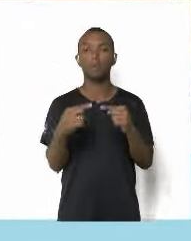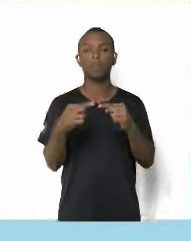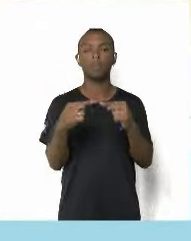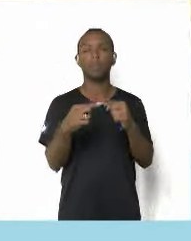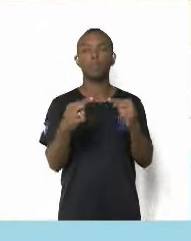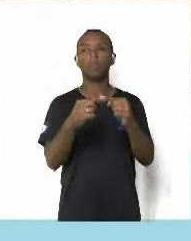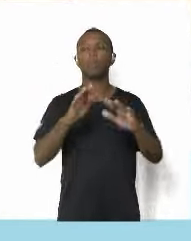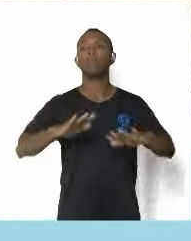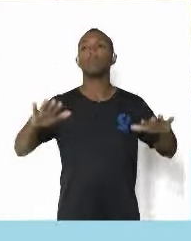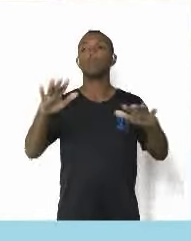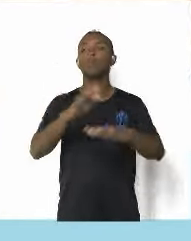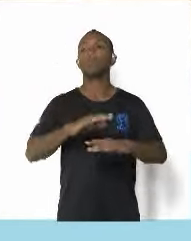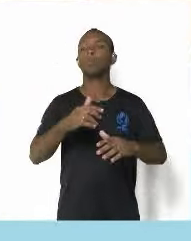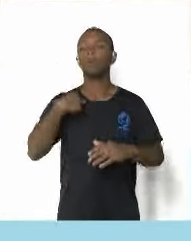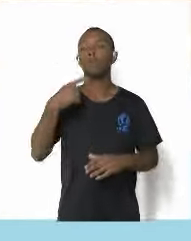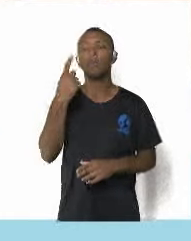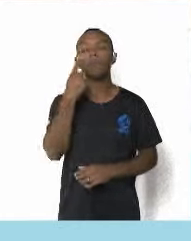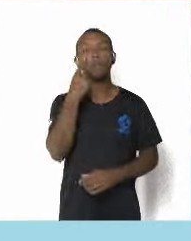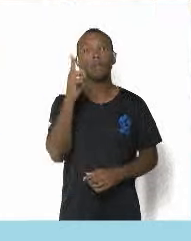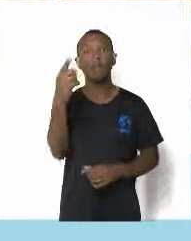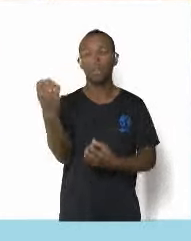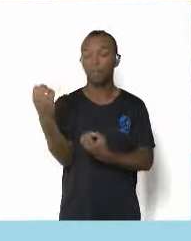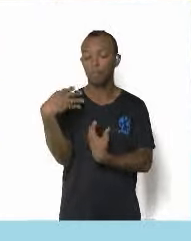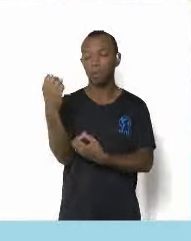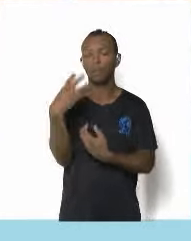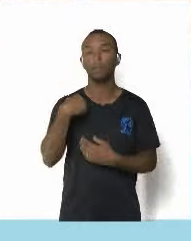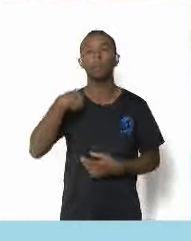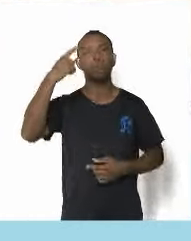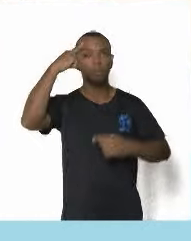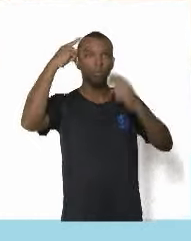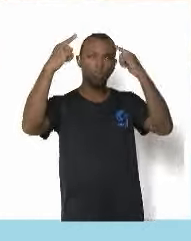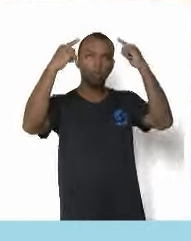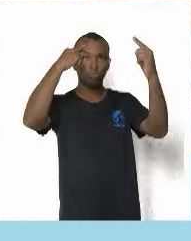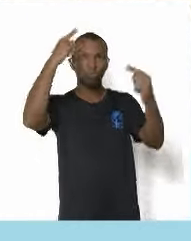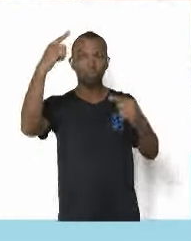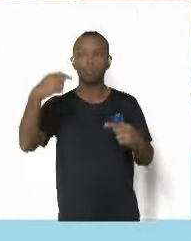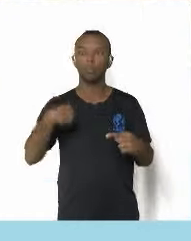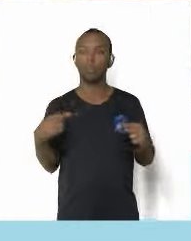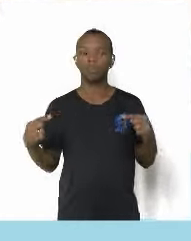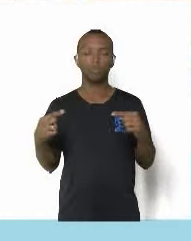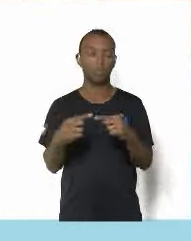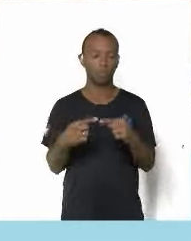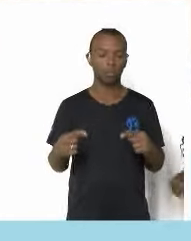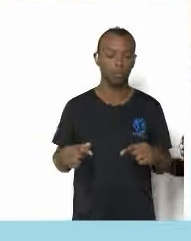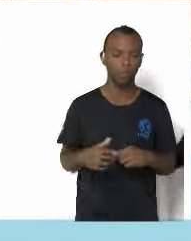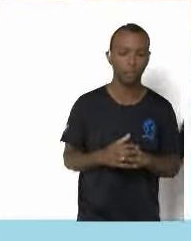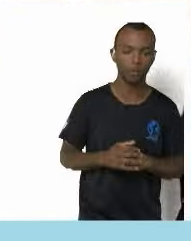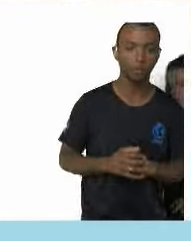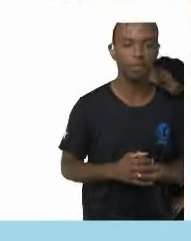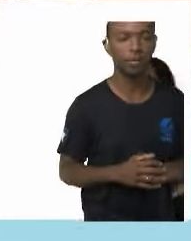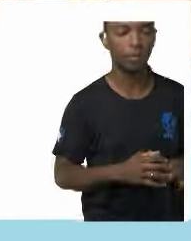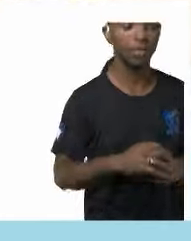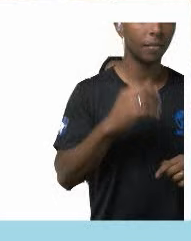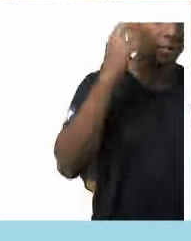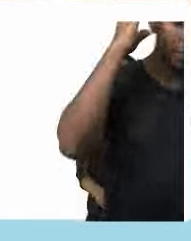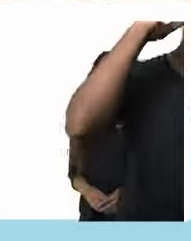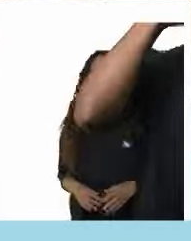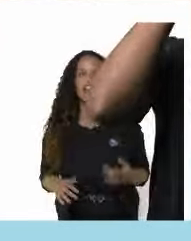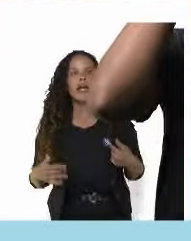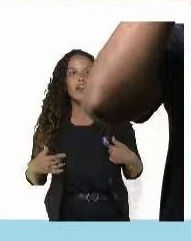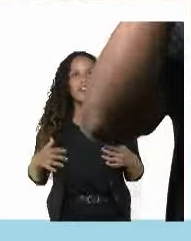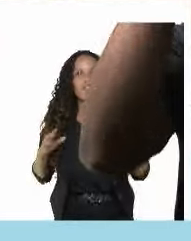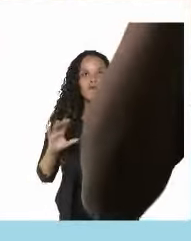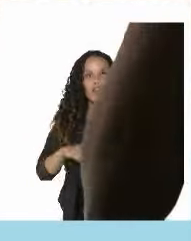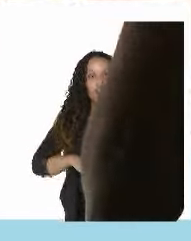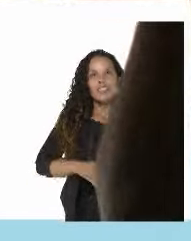ver como que ela ia me dar ideias de elementos, ideias de aplicações, ideias de estampas. Tem esse toque surreal,